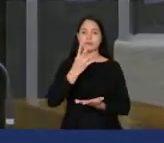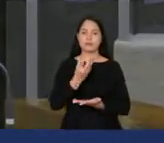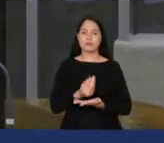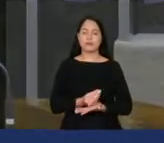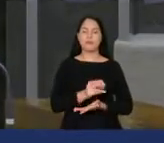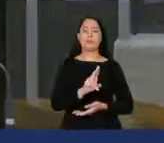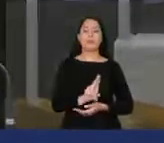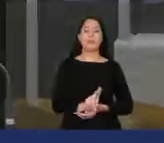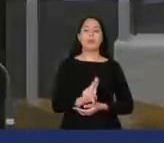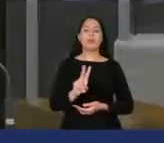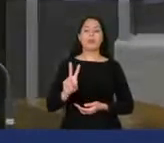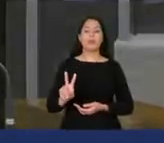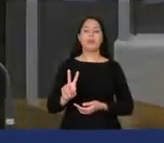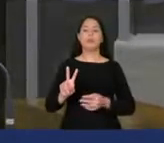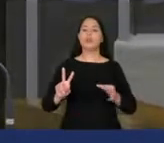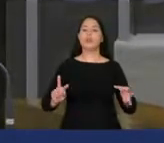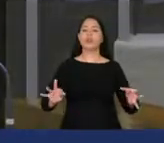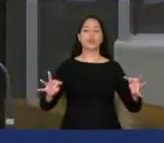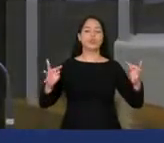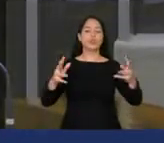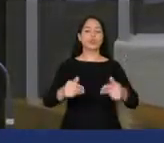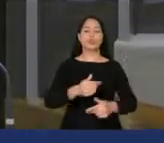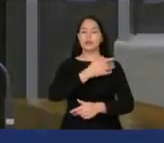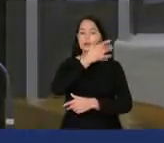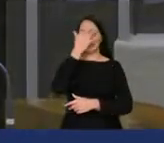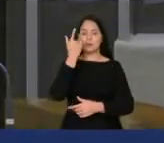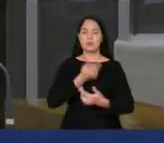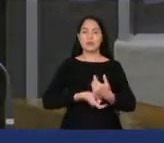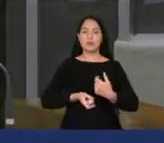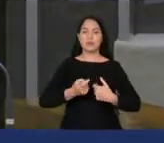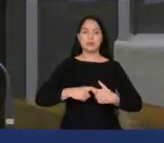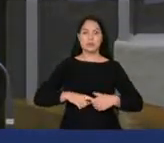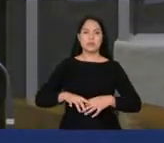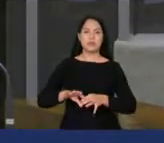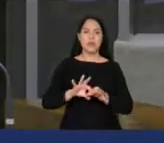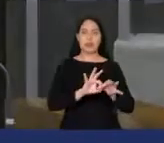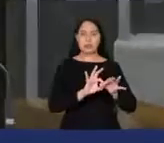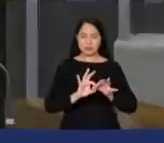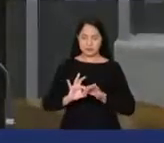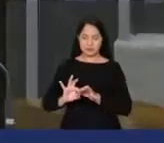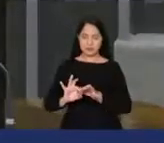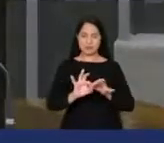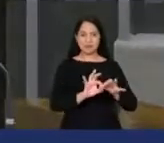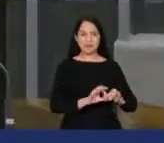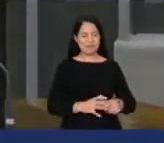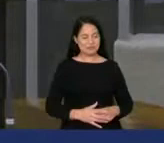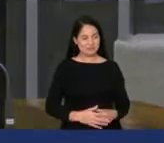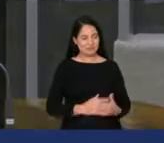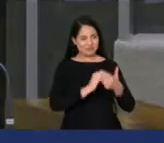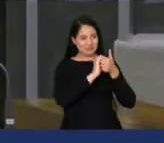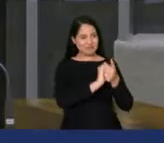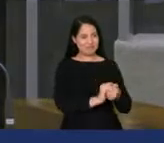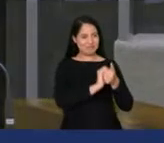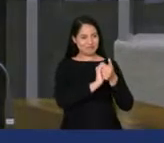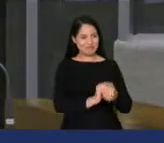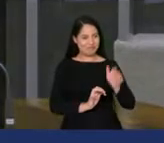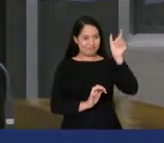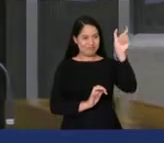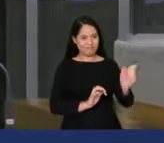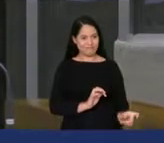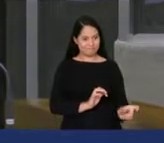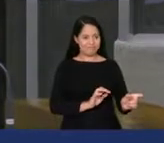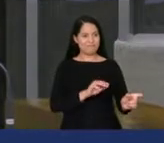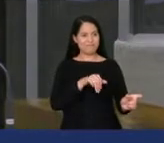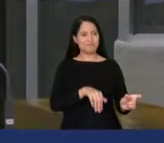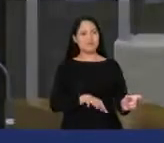os associados e associadas. Saúdo o mestre José Luiz de Oliveira, estendendo os